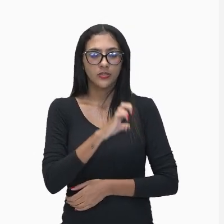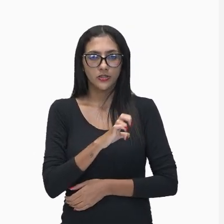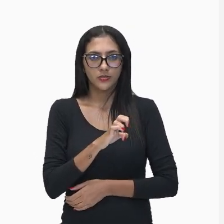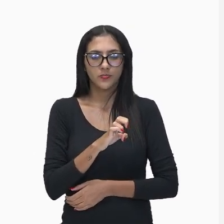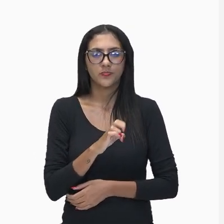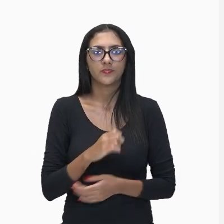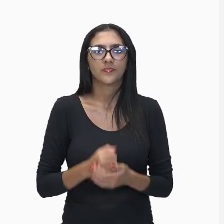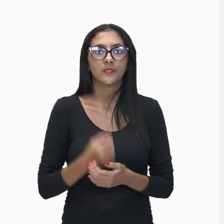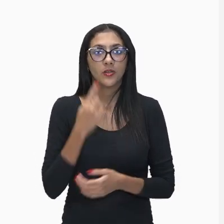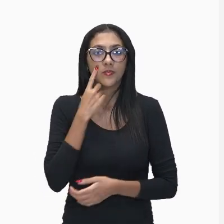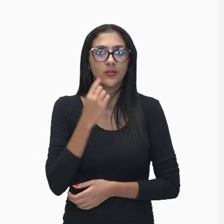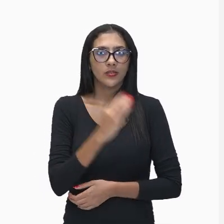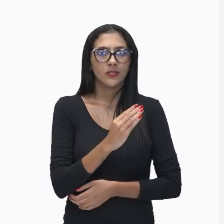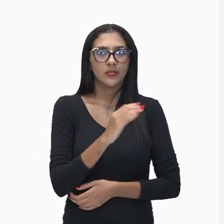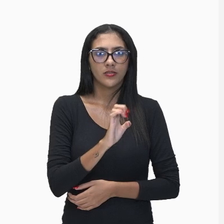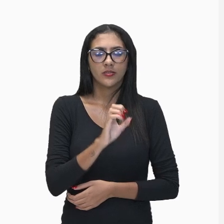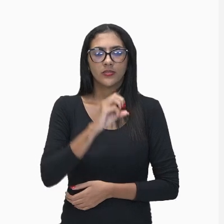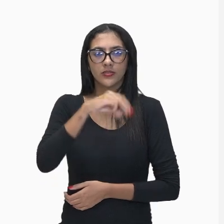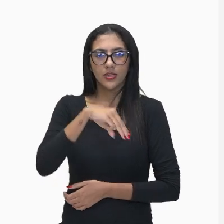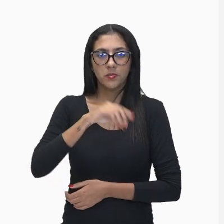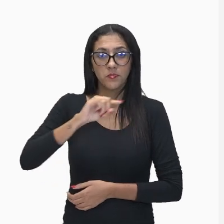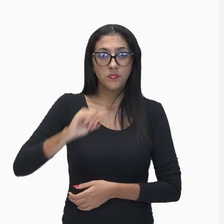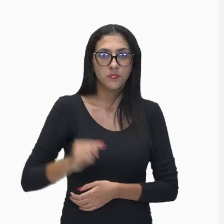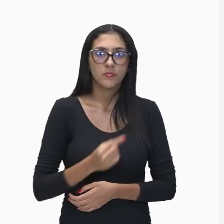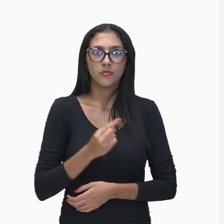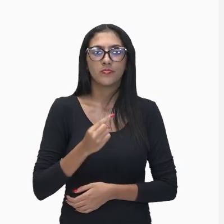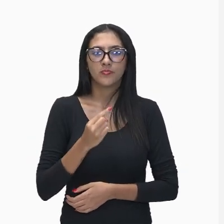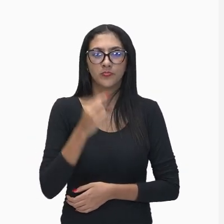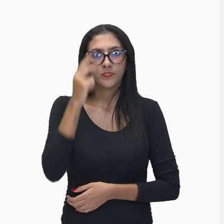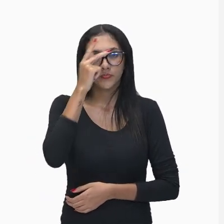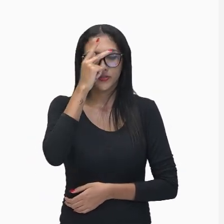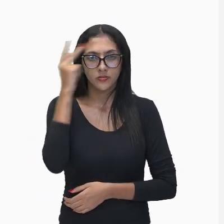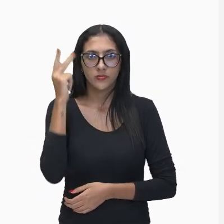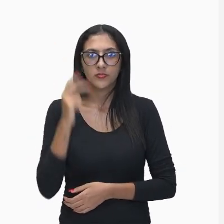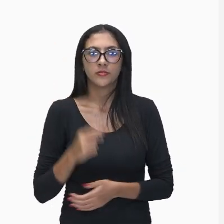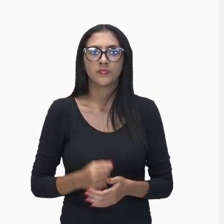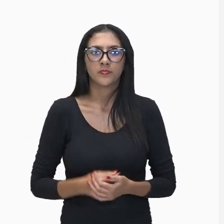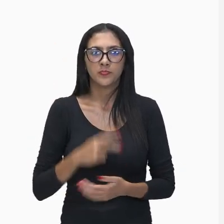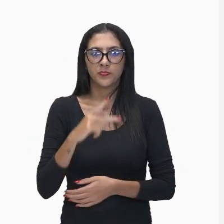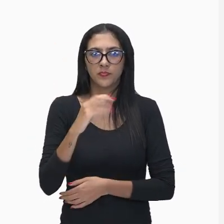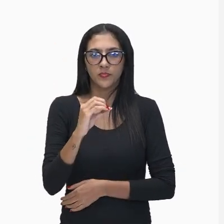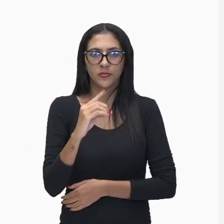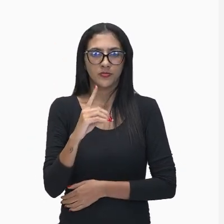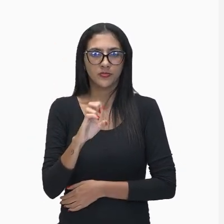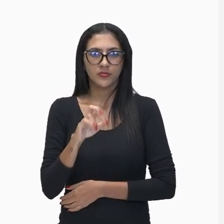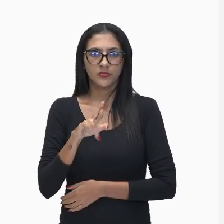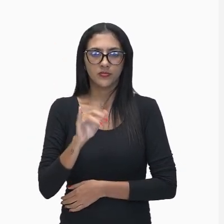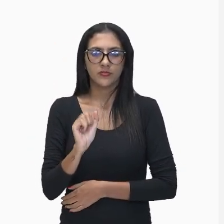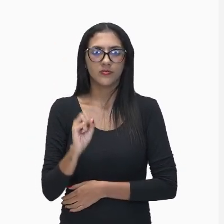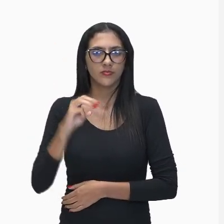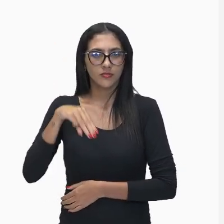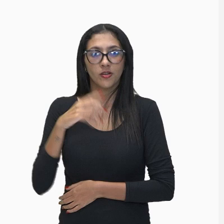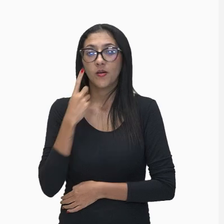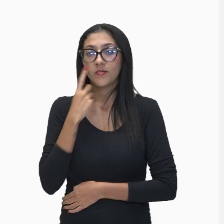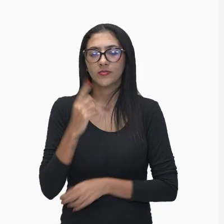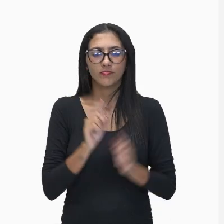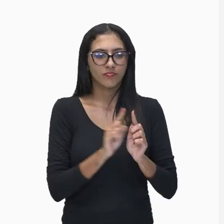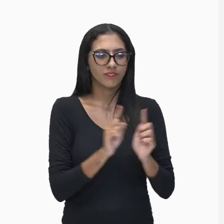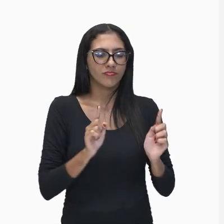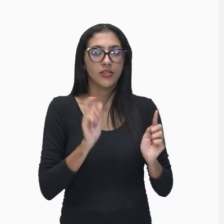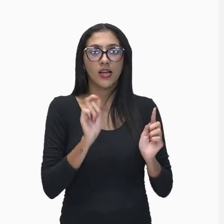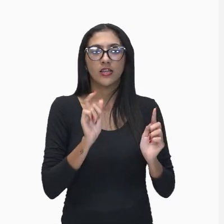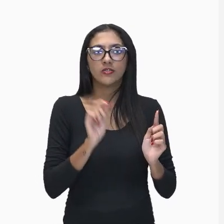poderiam, né? Não poderia, mas sim poderiam no plural. Por quê? Percebe que o sujeito, mais de 100 mil pessoas,